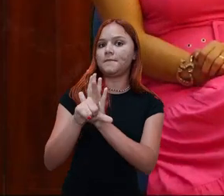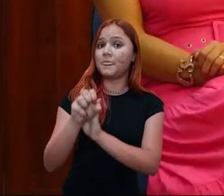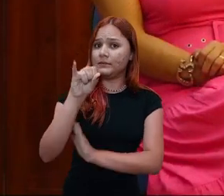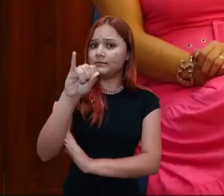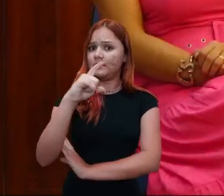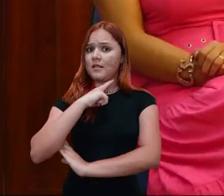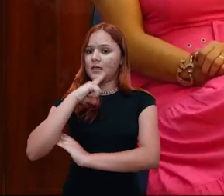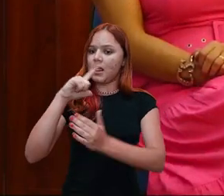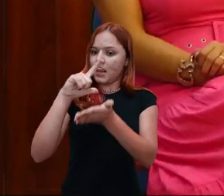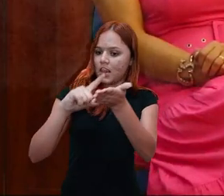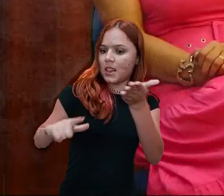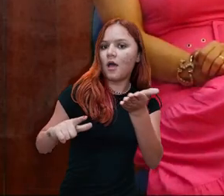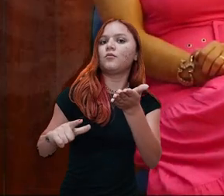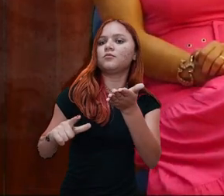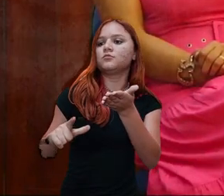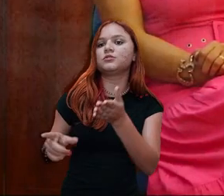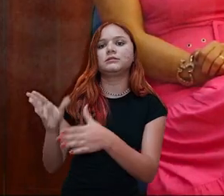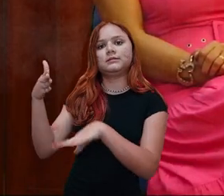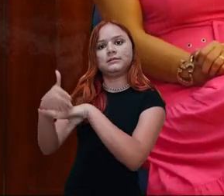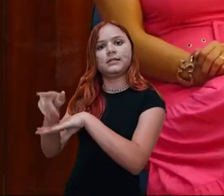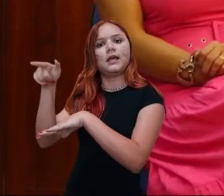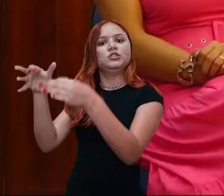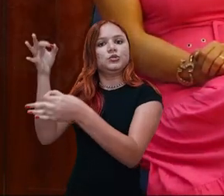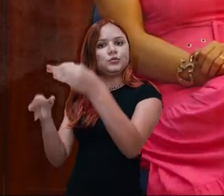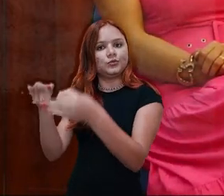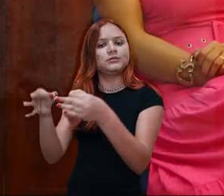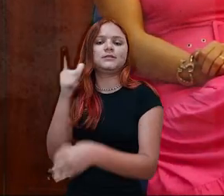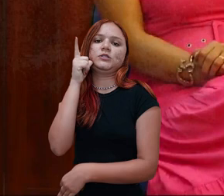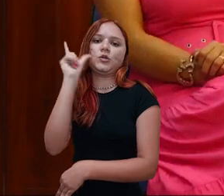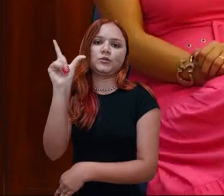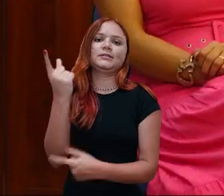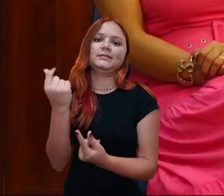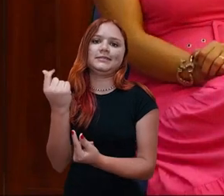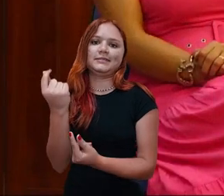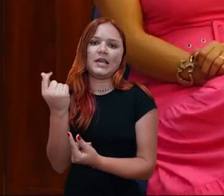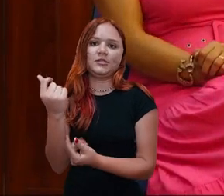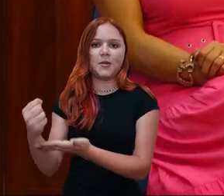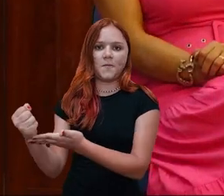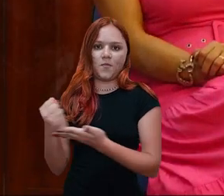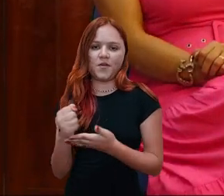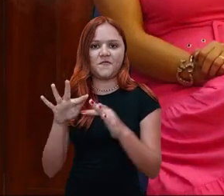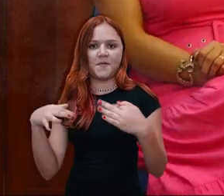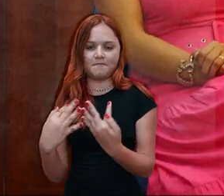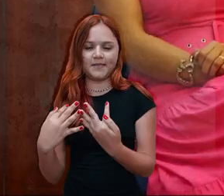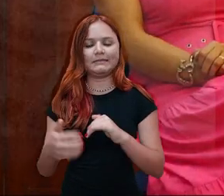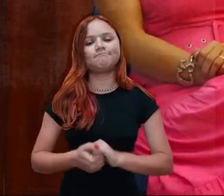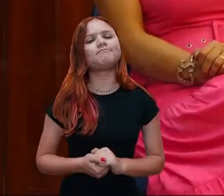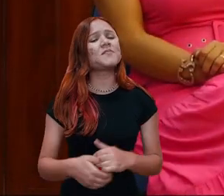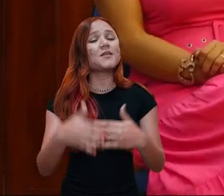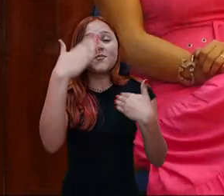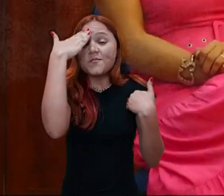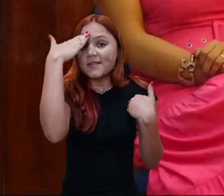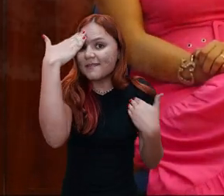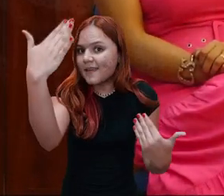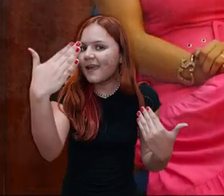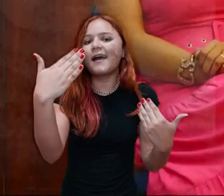laudo, tem maior facilidade para engajar pelos meios jurídicos. Professora, eu gostaria muito de